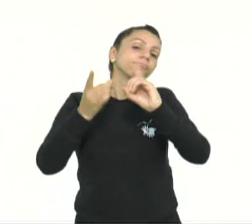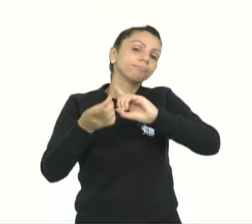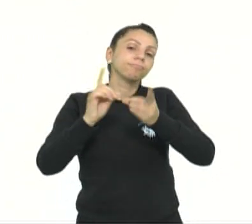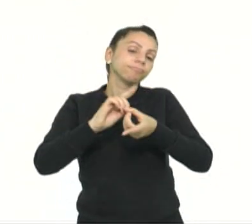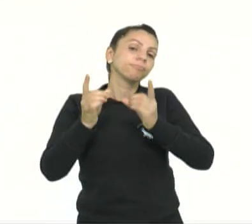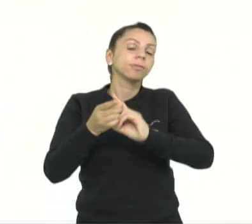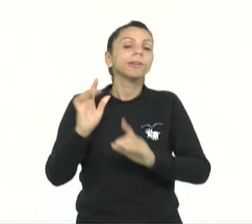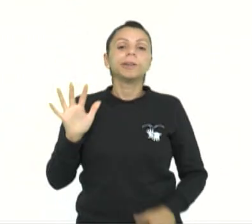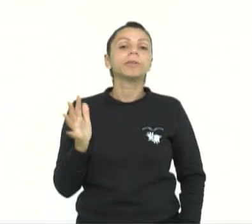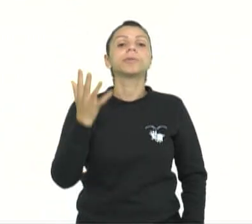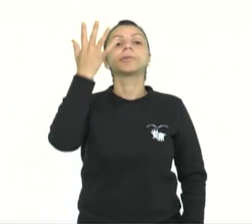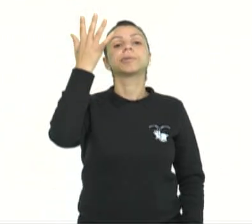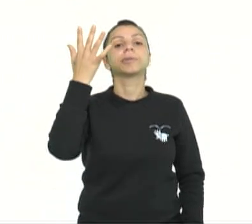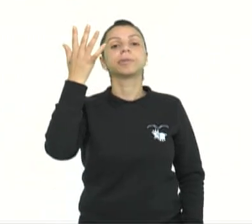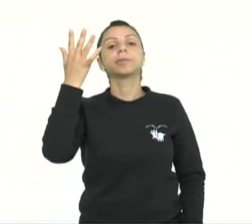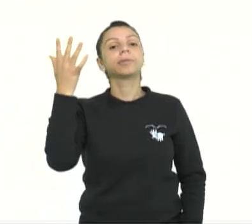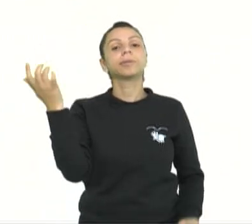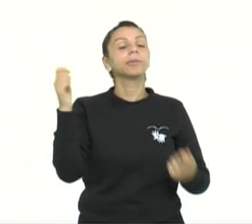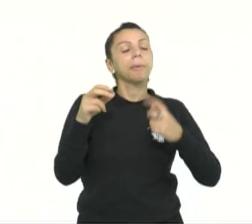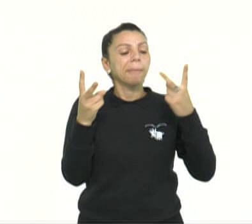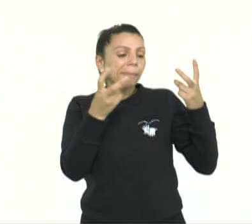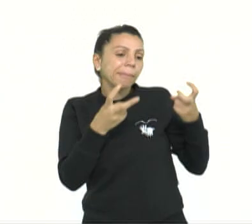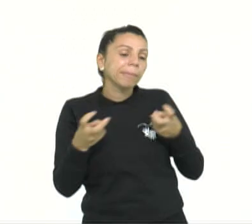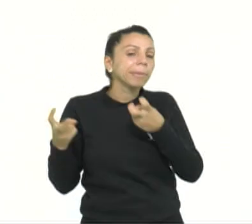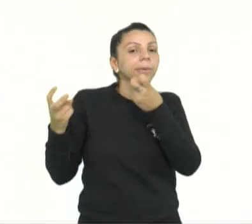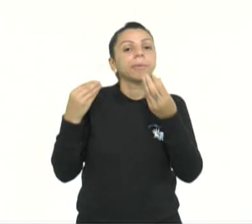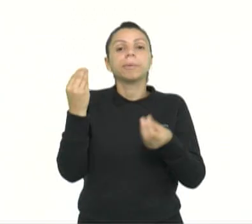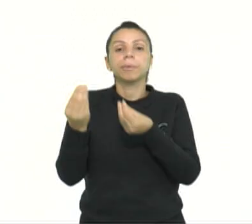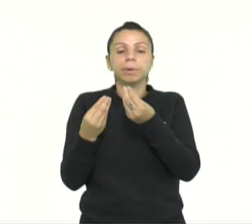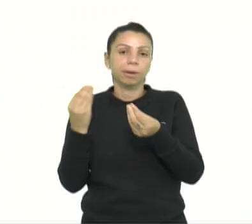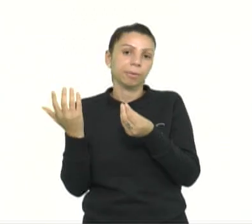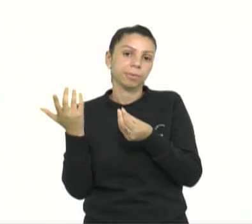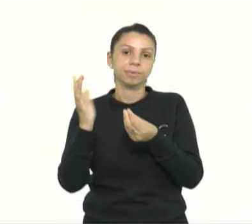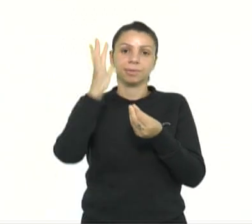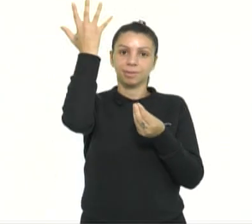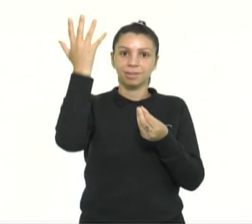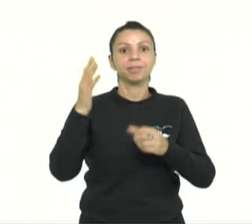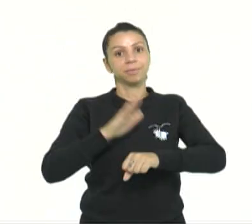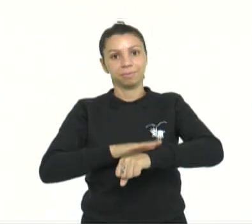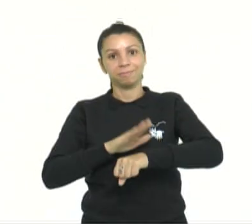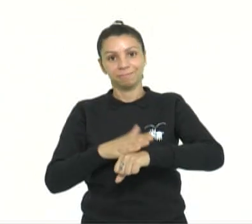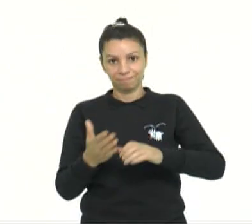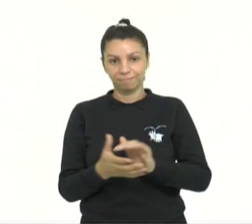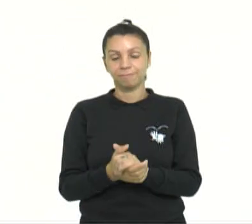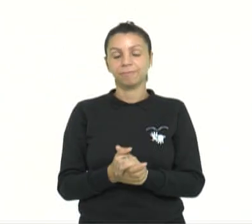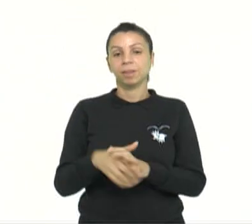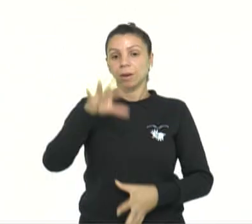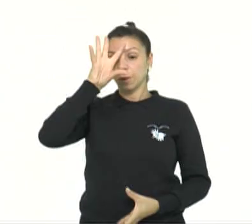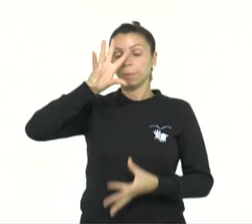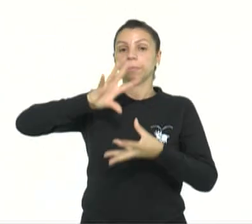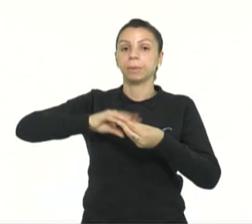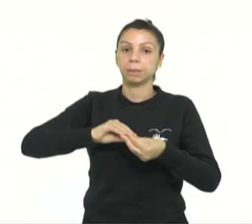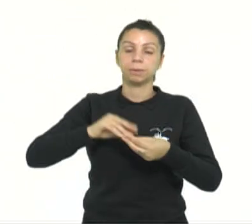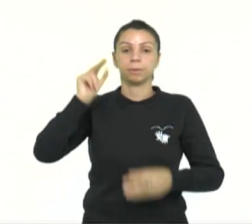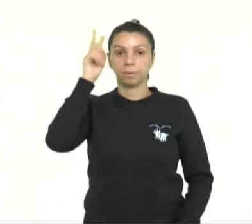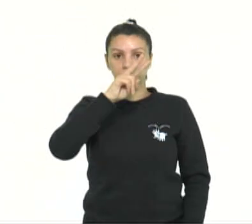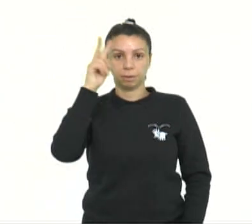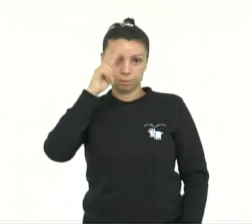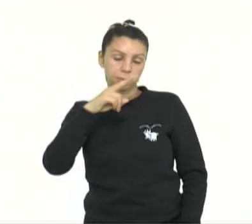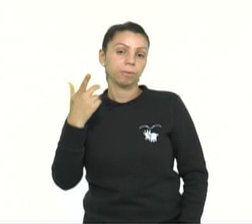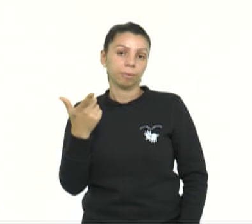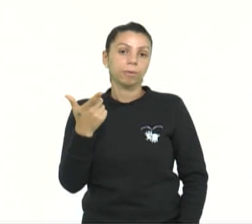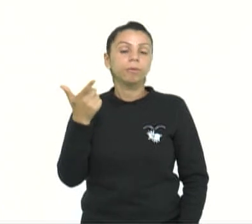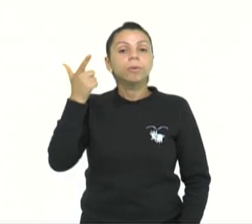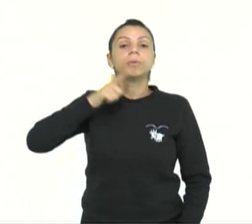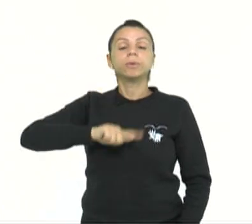ele aconteça sem a gente perceber até que ele está ocorrendo. Então, a interpretação da história é que vai fazer com que